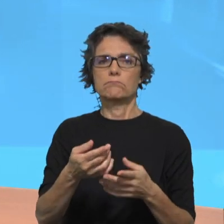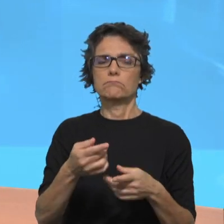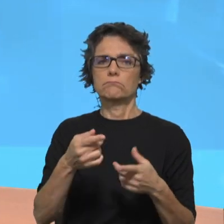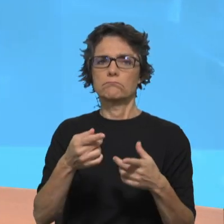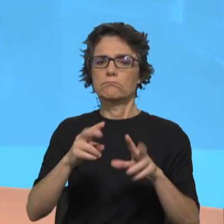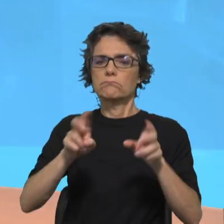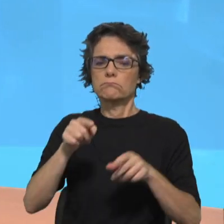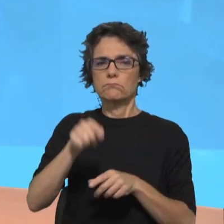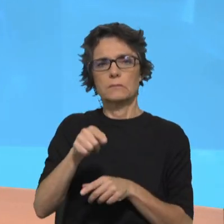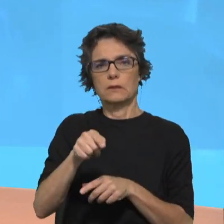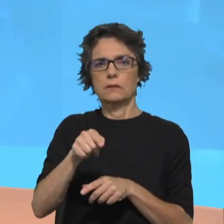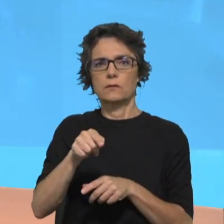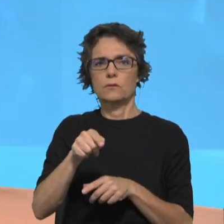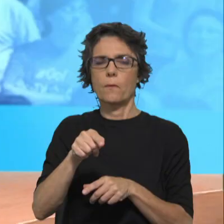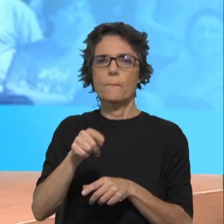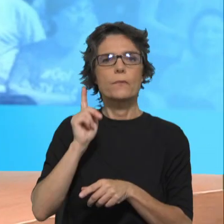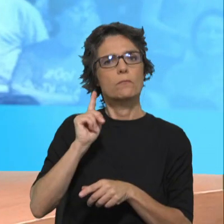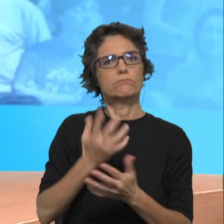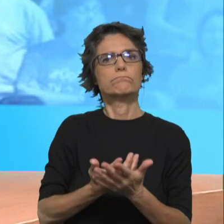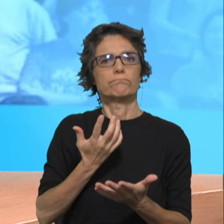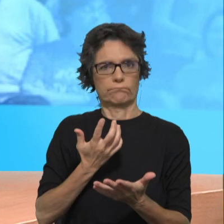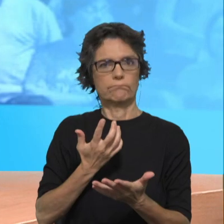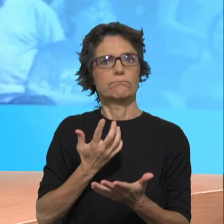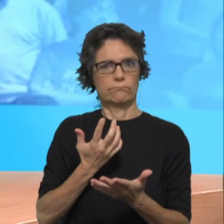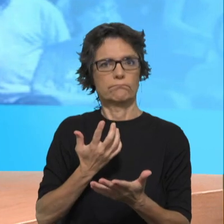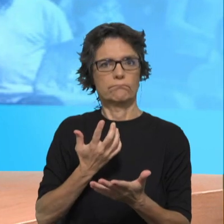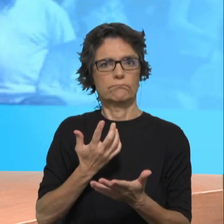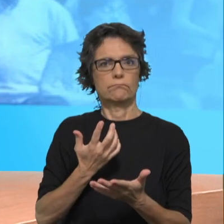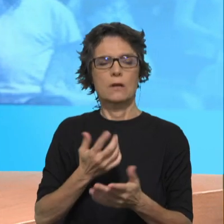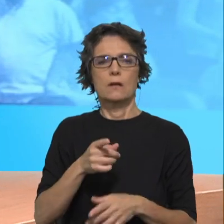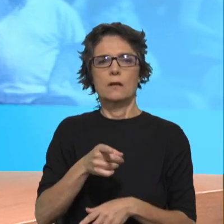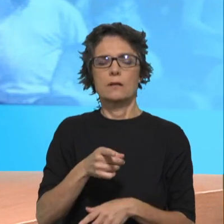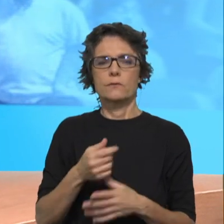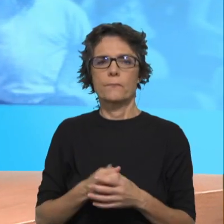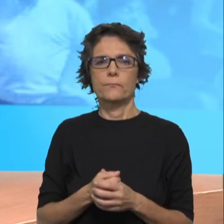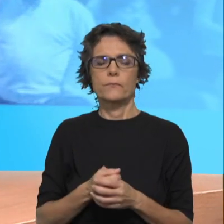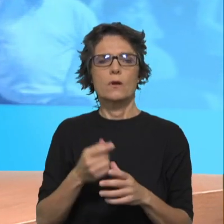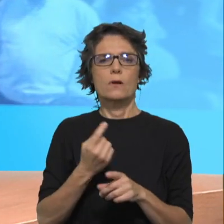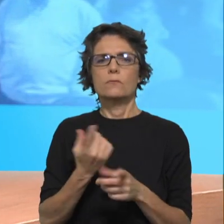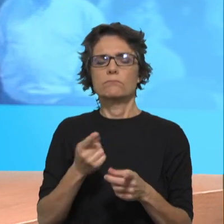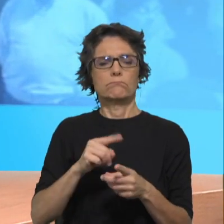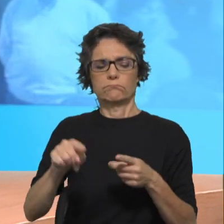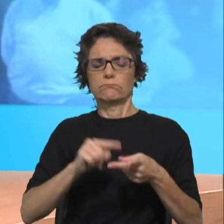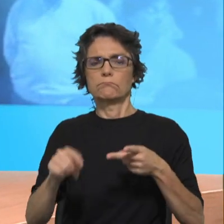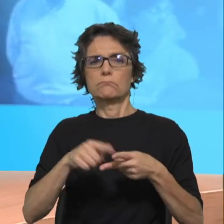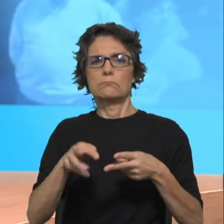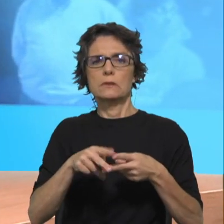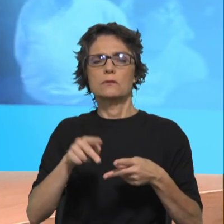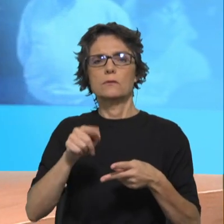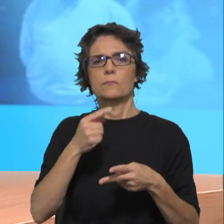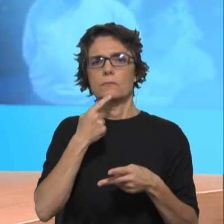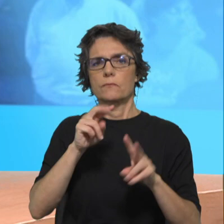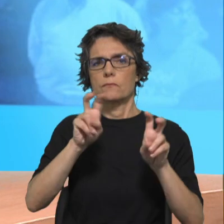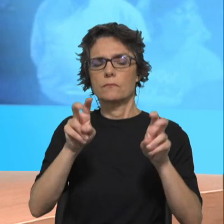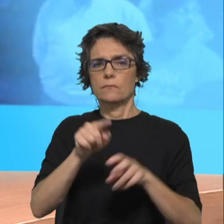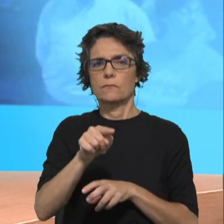tema é colocado em cima da mesa. São dois momentos logo são importantes por isso, não é? Sim, dois momentos em que se visibiliza a importância deste tema, embora